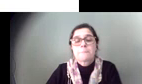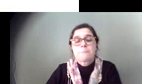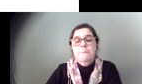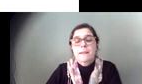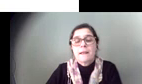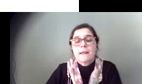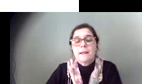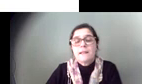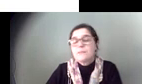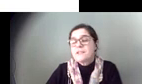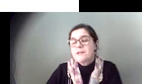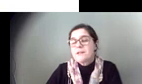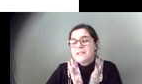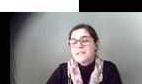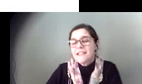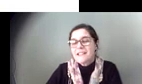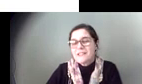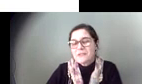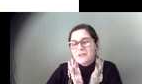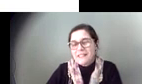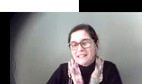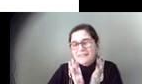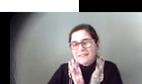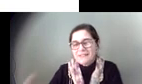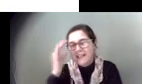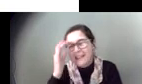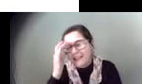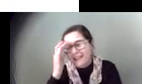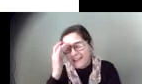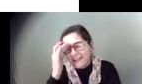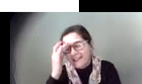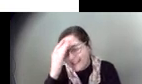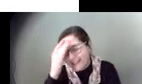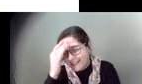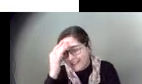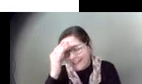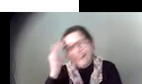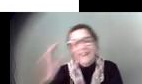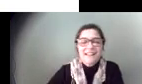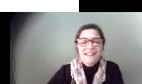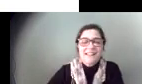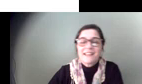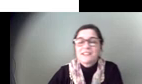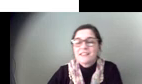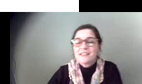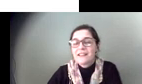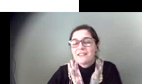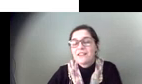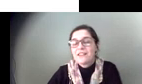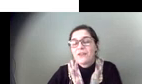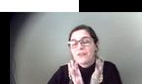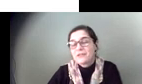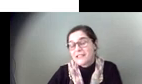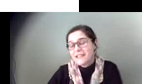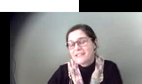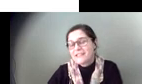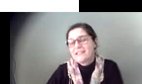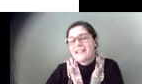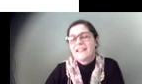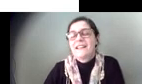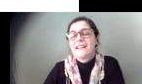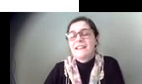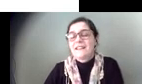403, e depois tem mais duas redes de correção, que eu errei a data, que nessa rede está até dia 9 do